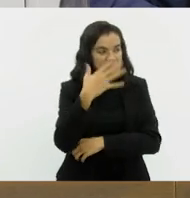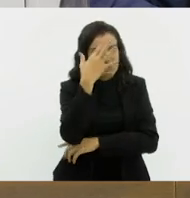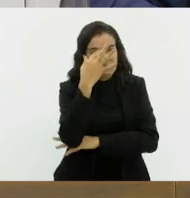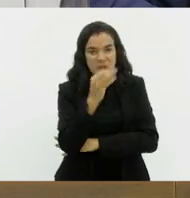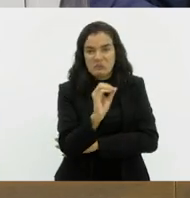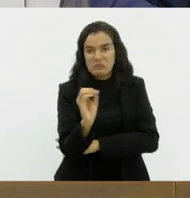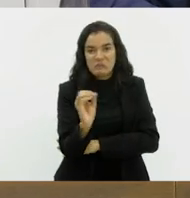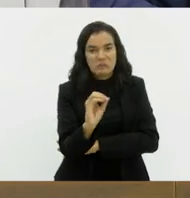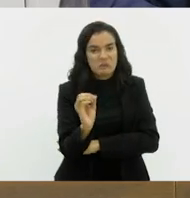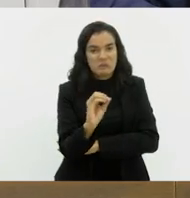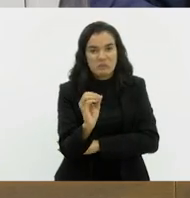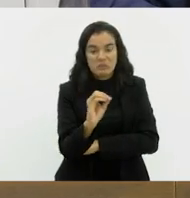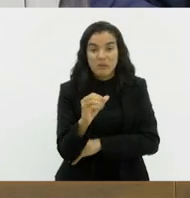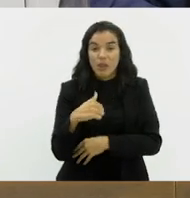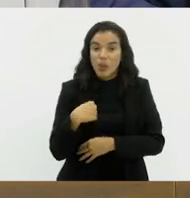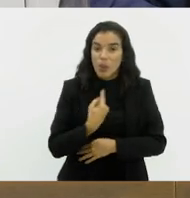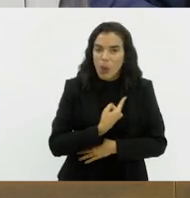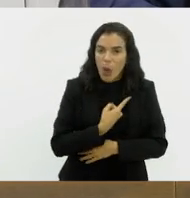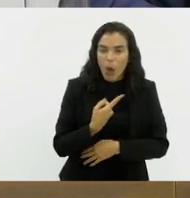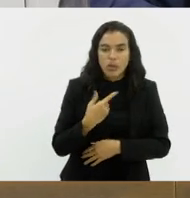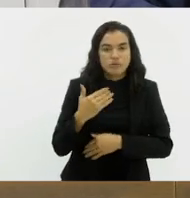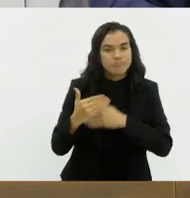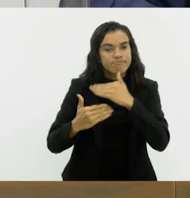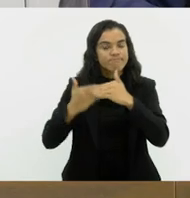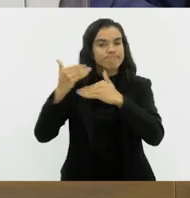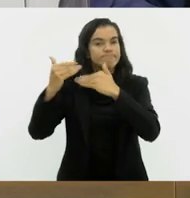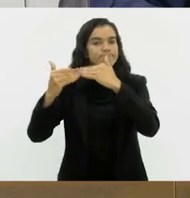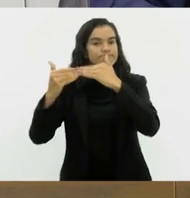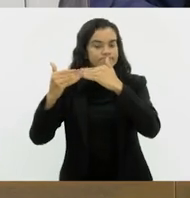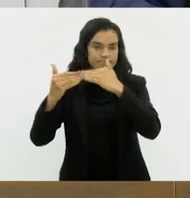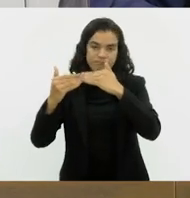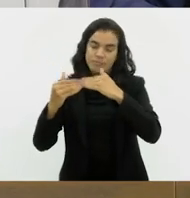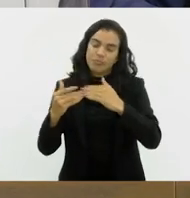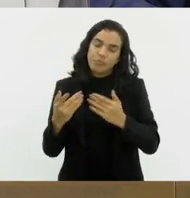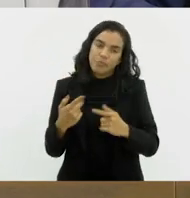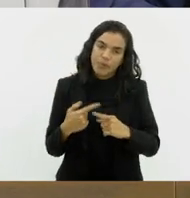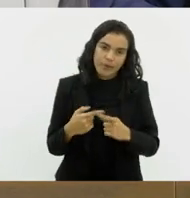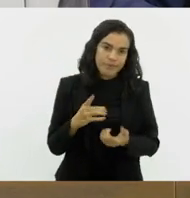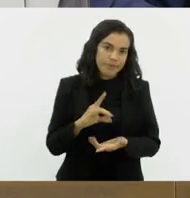Eu não consigo entender, mas a gente não avançou a tanto, né? Porque realmente